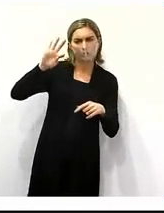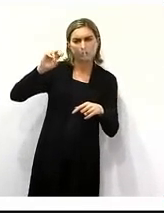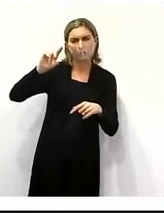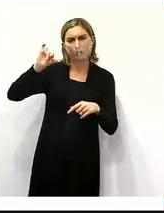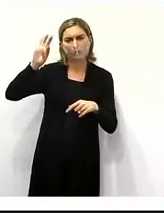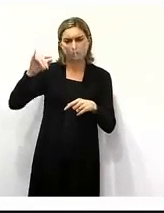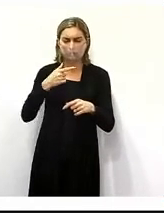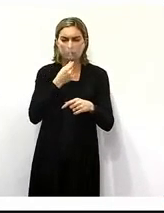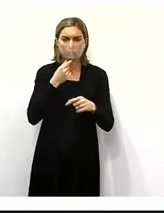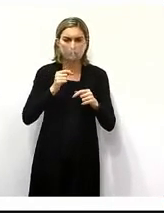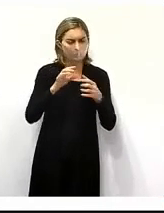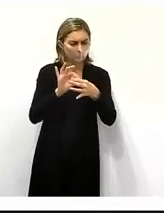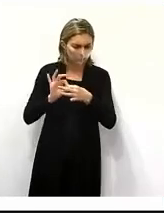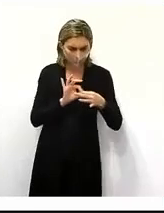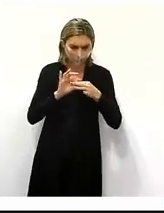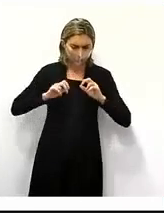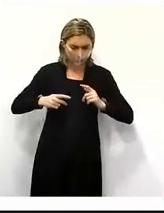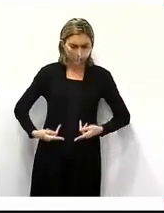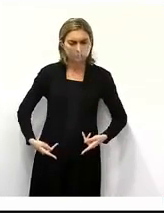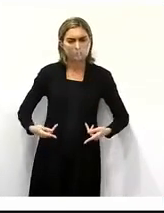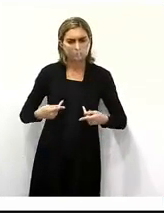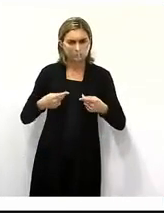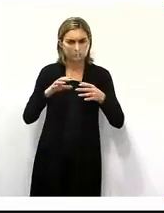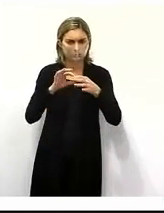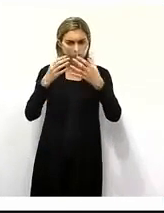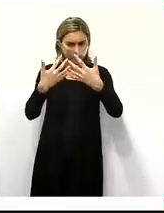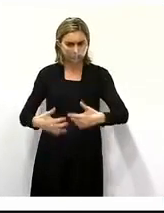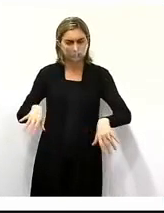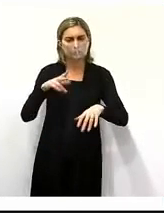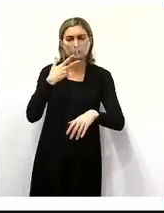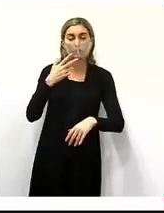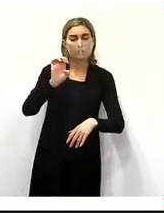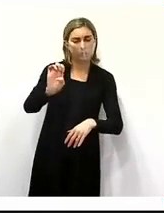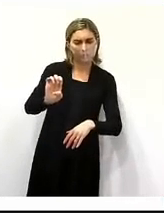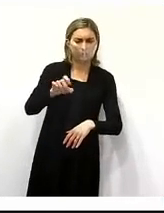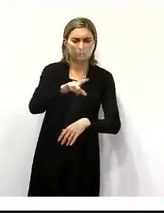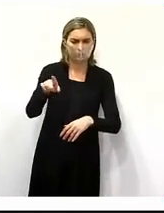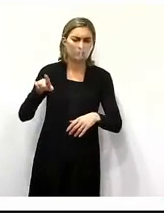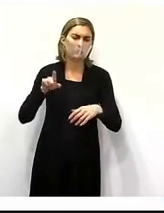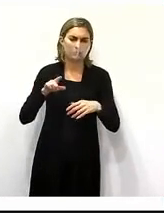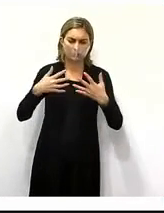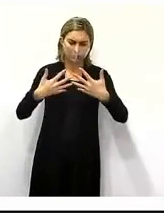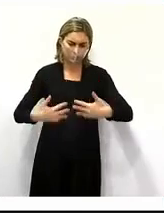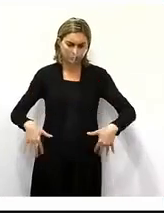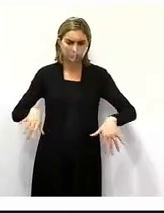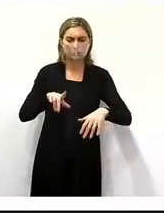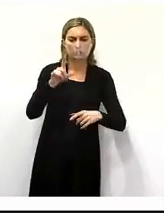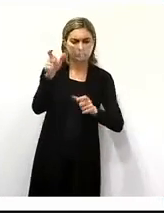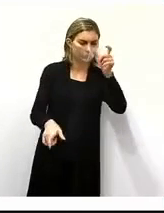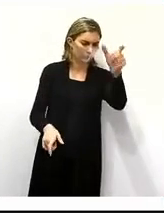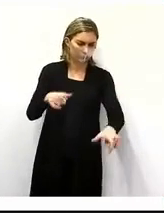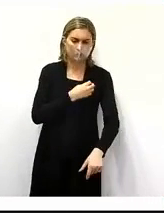é sociável por natureza, dizendo que, letra E, no estado de natureza, os